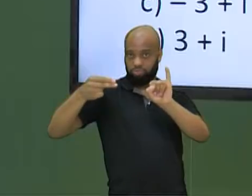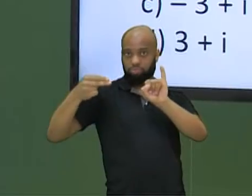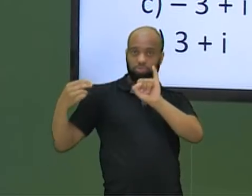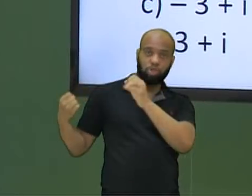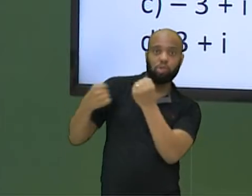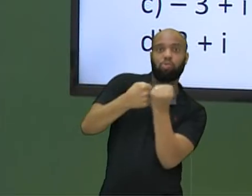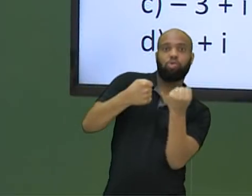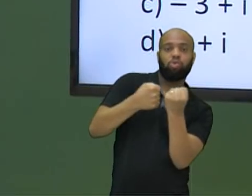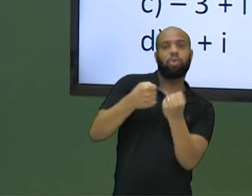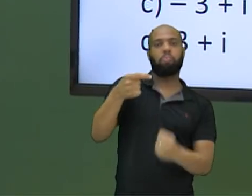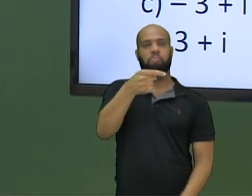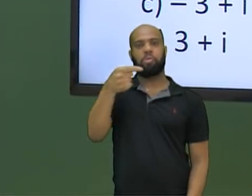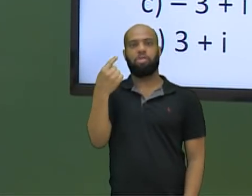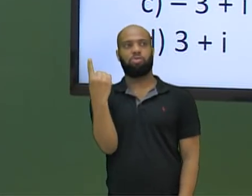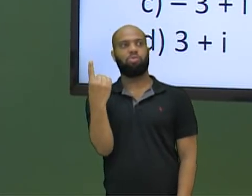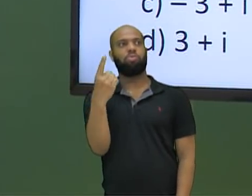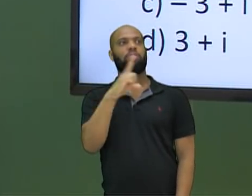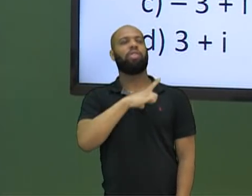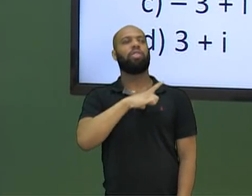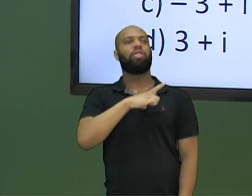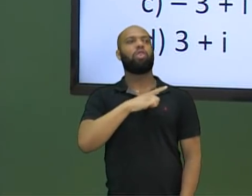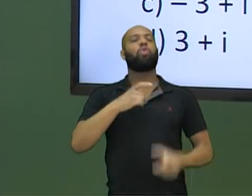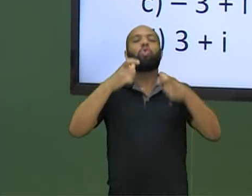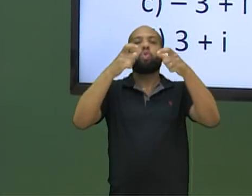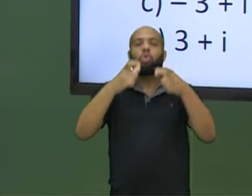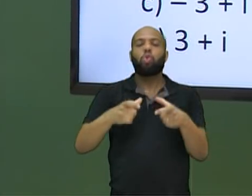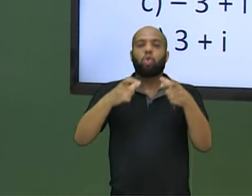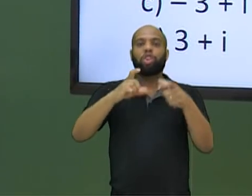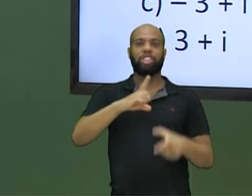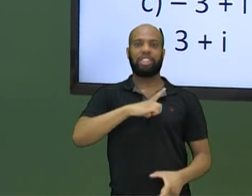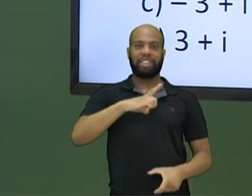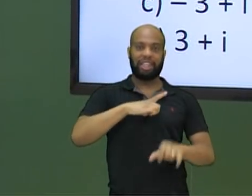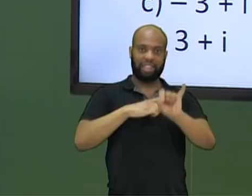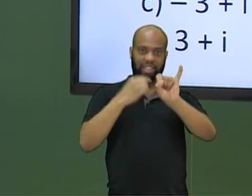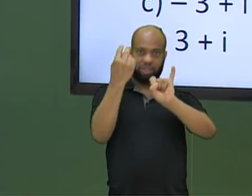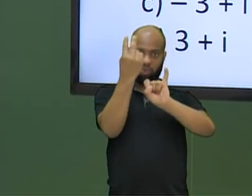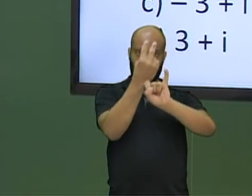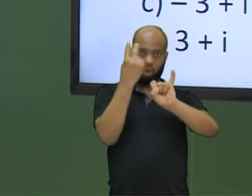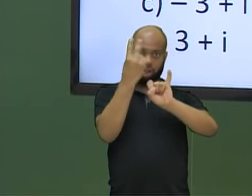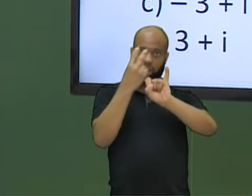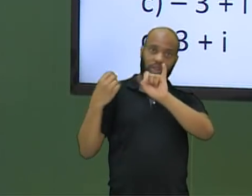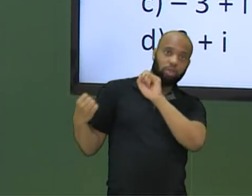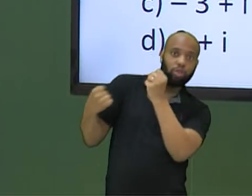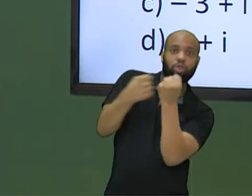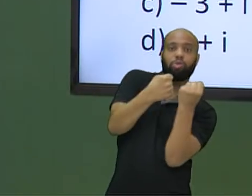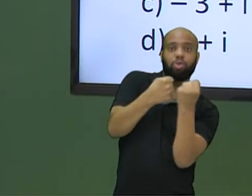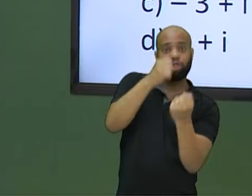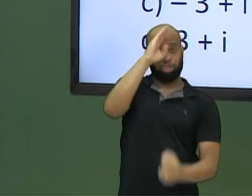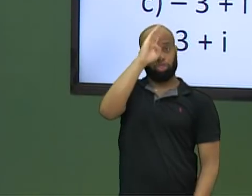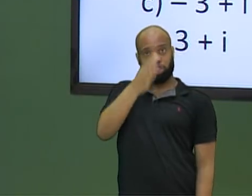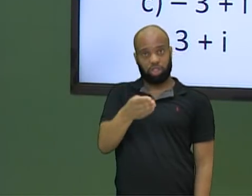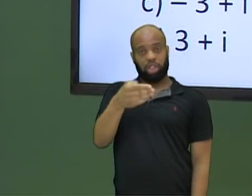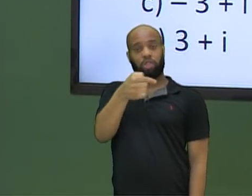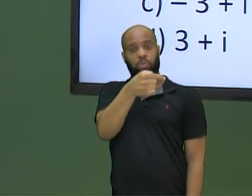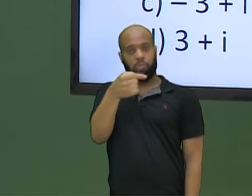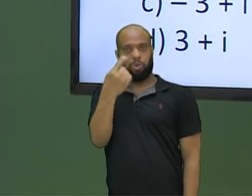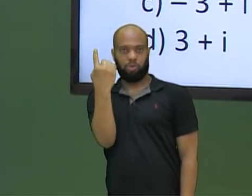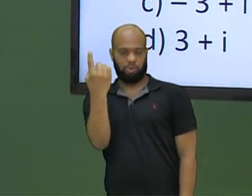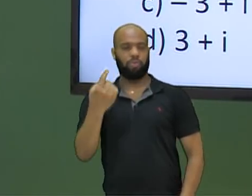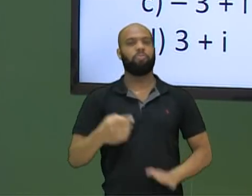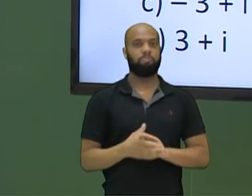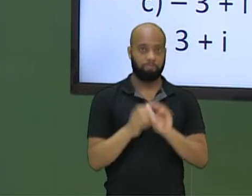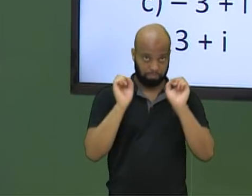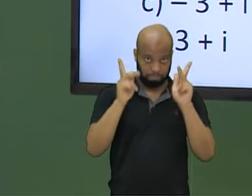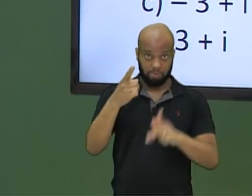aqui menos 1. Então, você vem, não coloca i ao quadrado e já coloca menos 1.